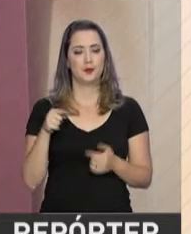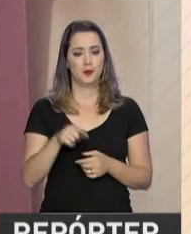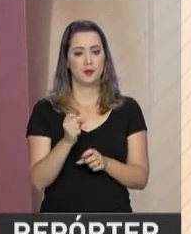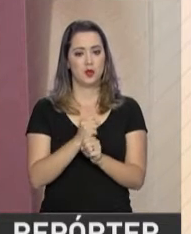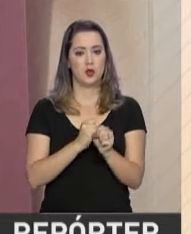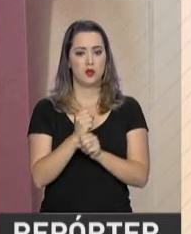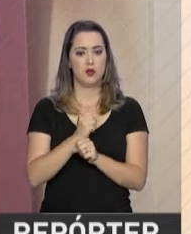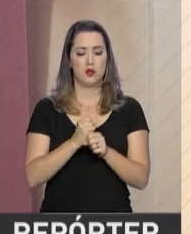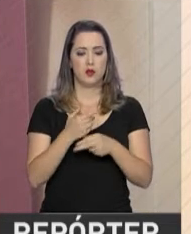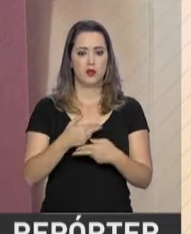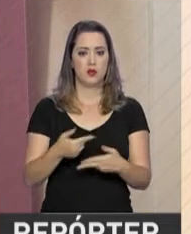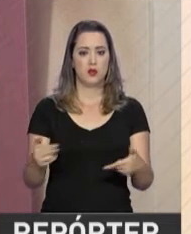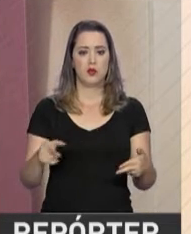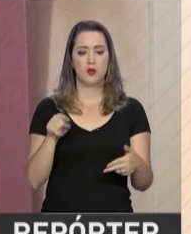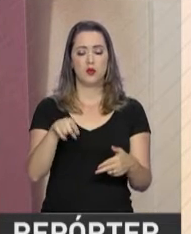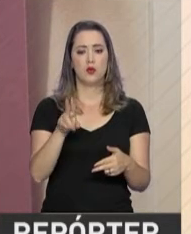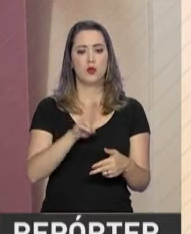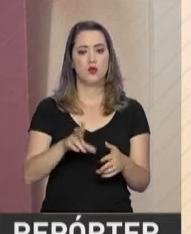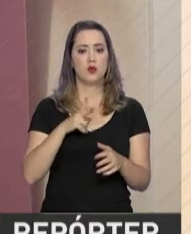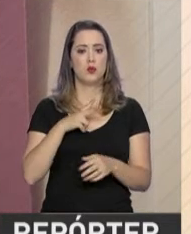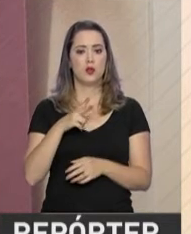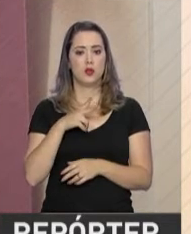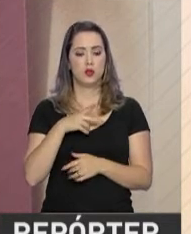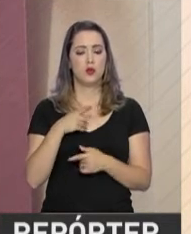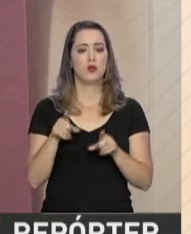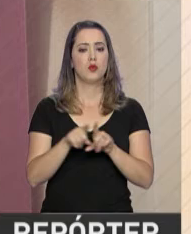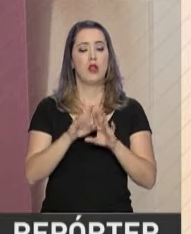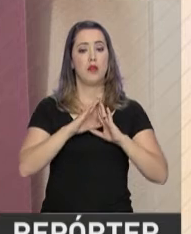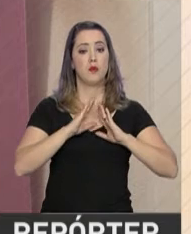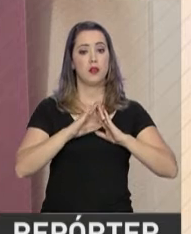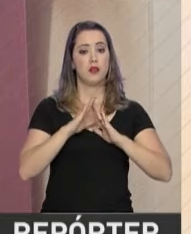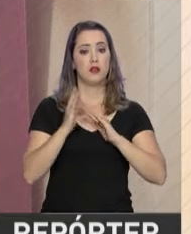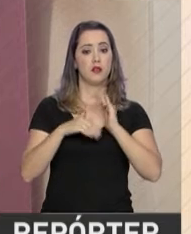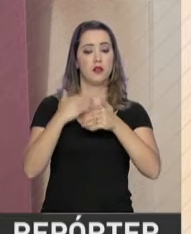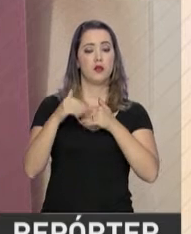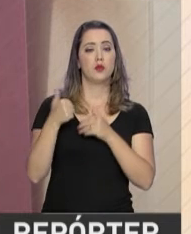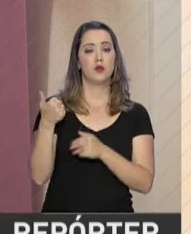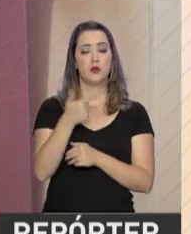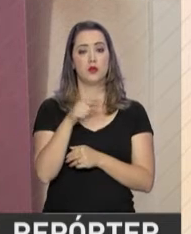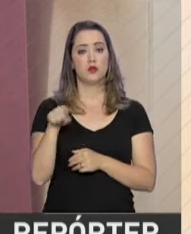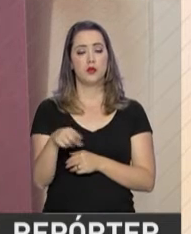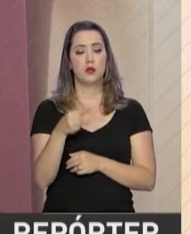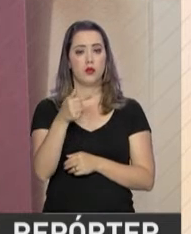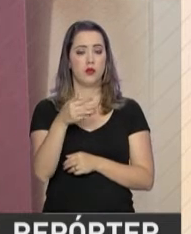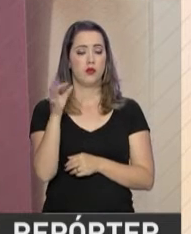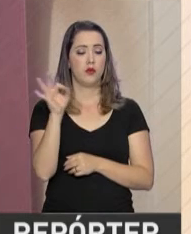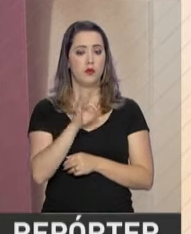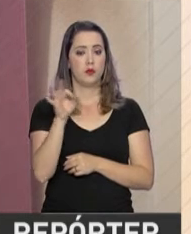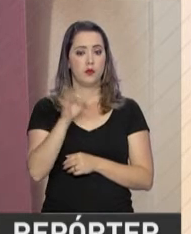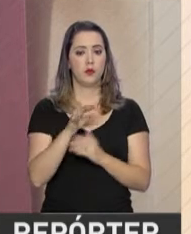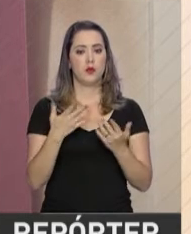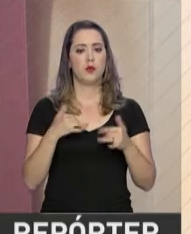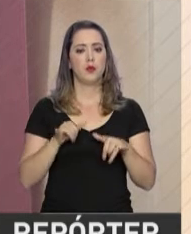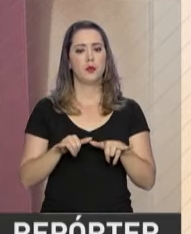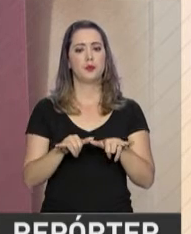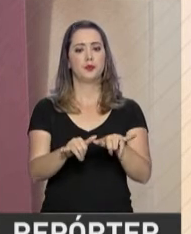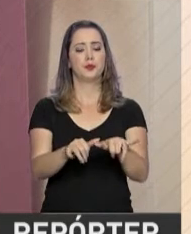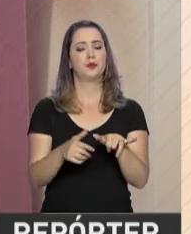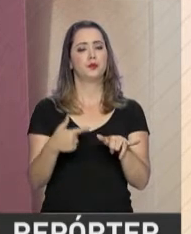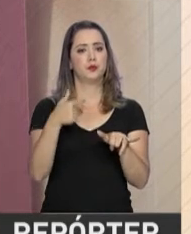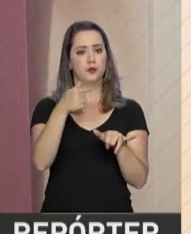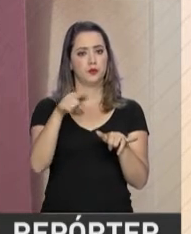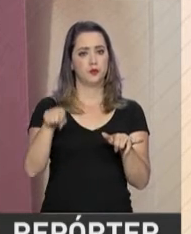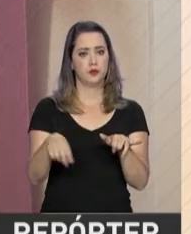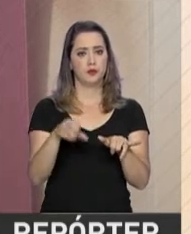artigos de uso pessoal e doméstico com alta de mais de 12% e ipi e supermercados com crescimento superior